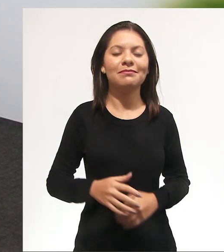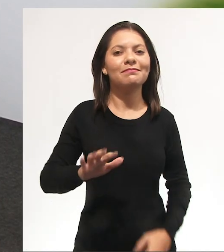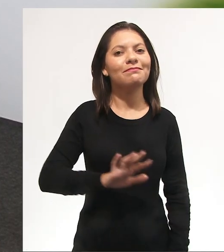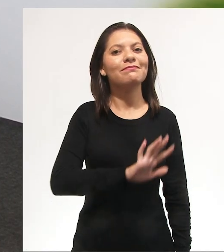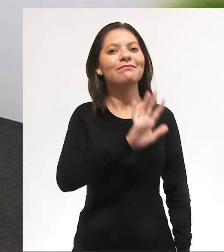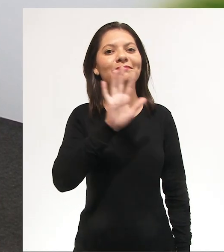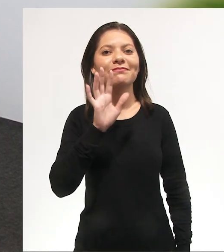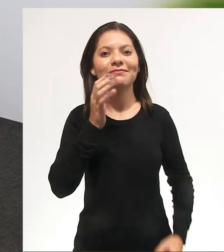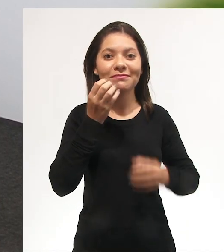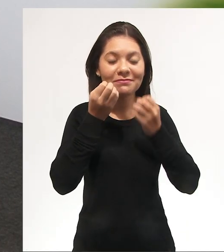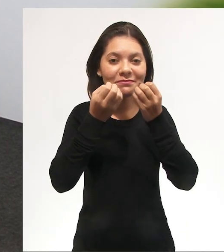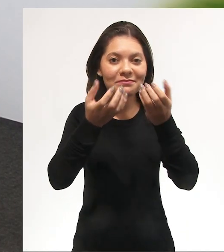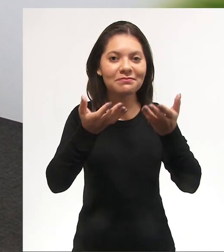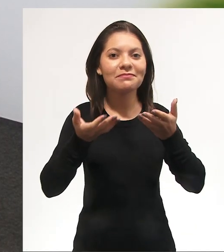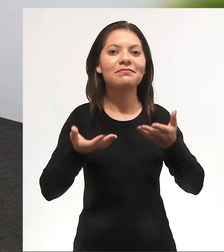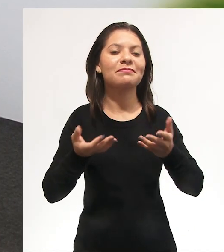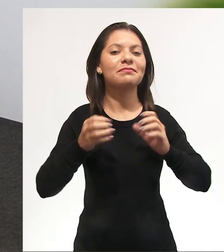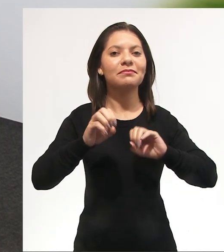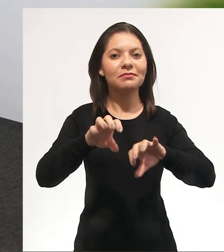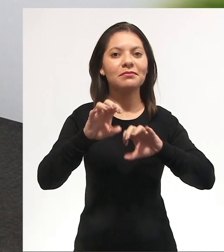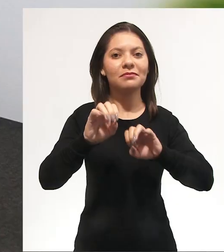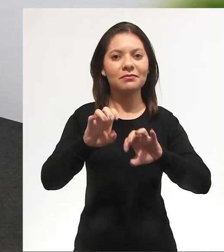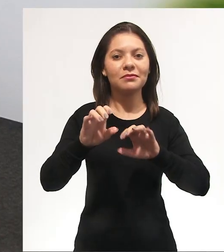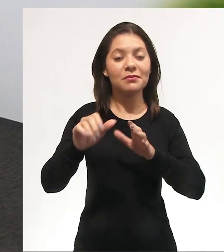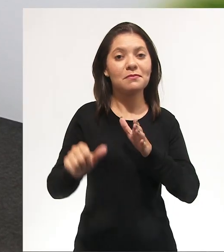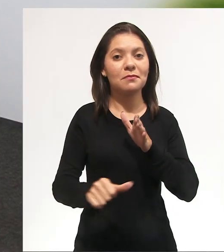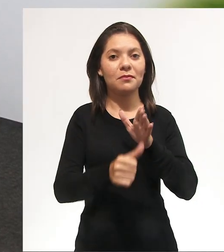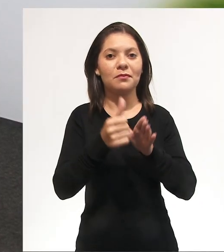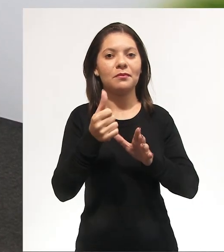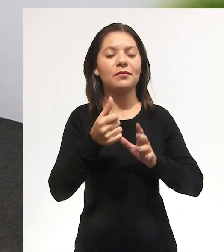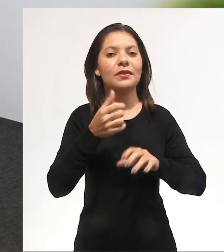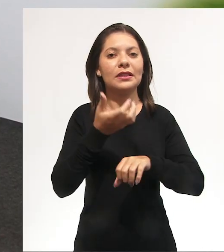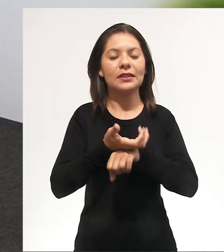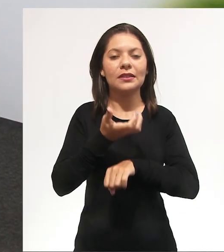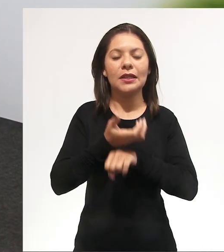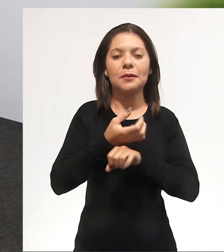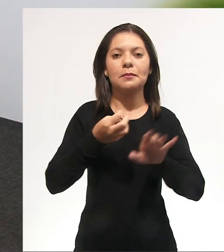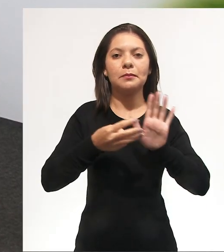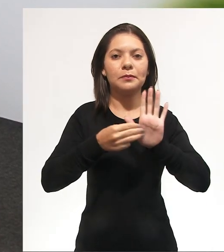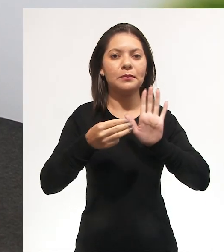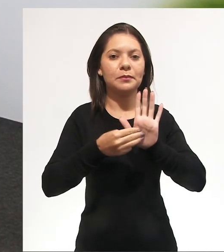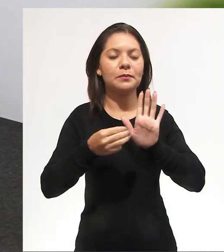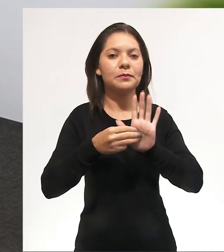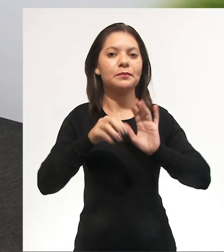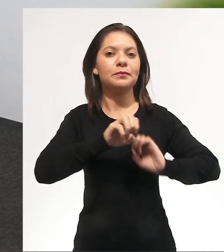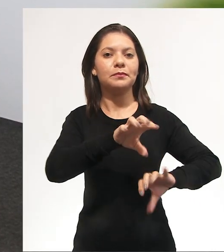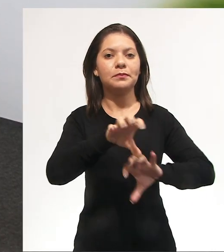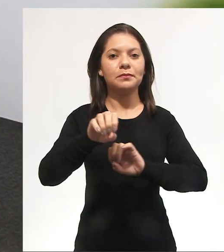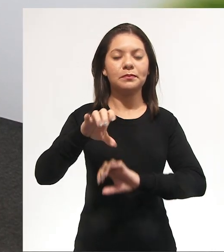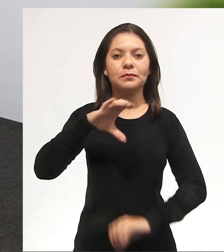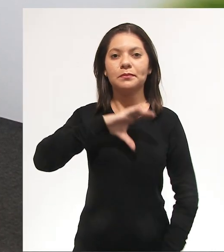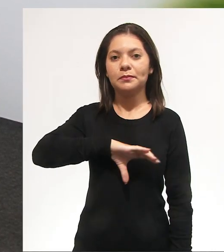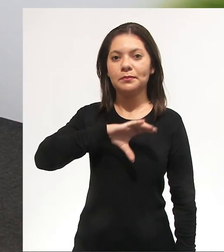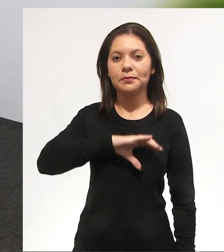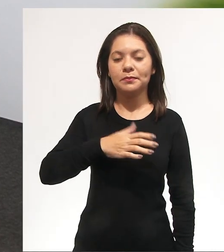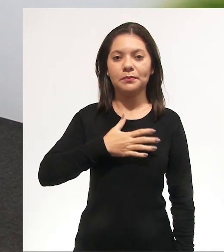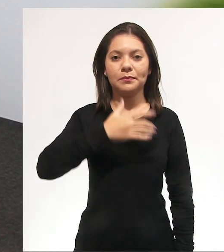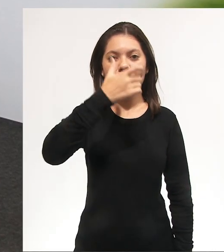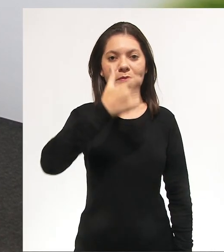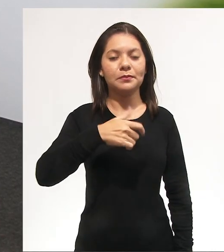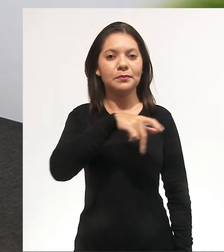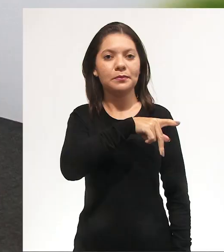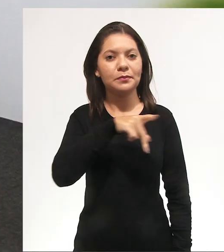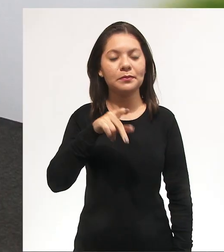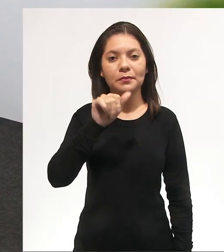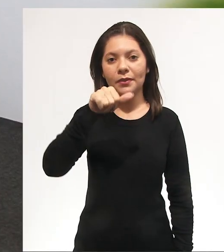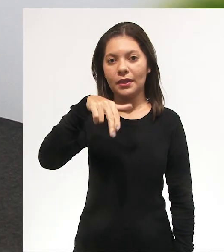Olá, sejam muito bem-vindos à aula de número 1 da disciplina Metodologia do Ensino da Língua Portuguesa. Eu sou a professora Ana Cláudia